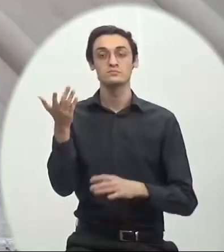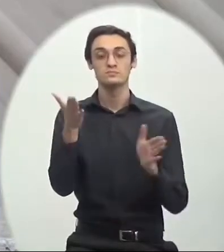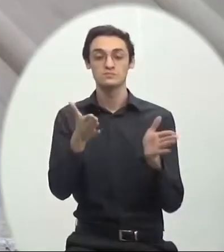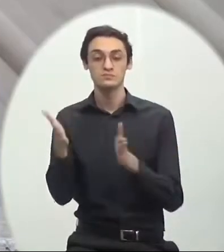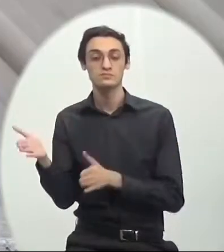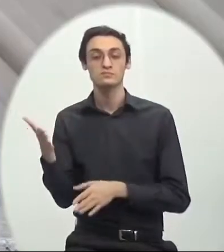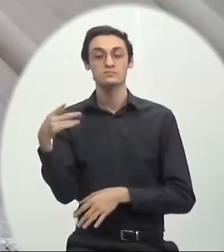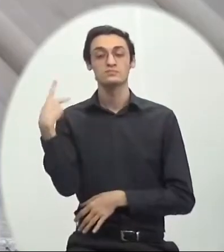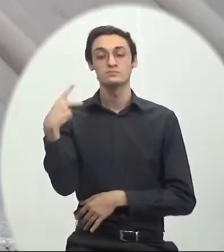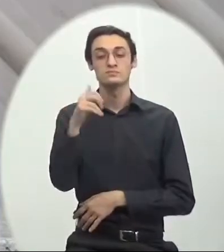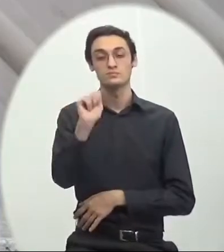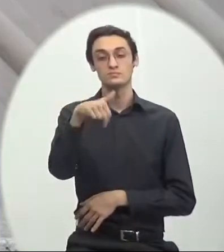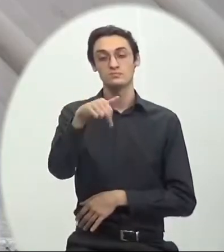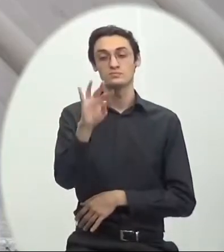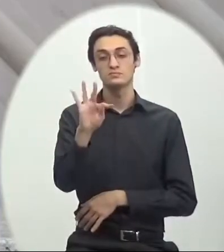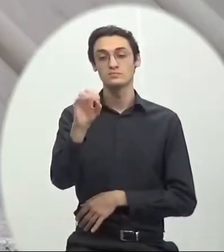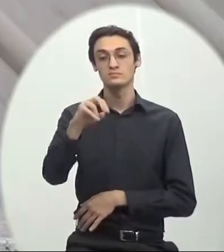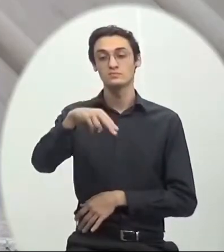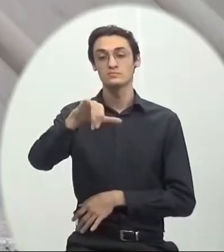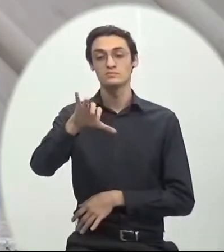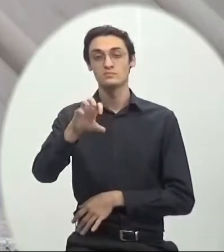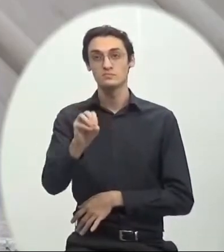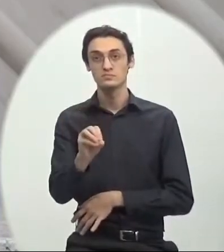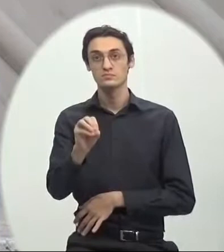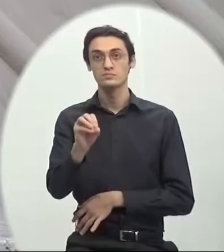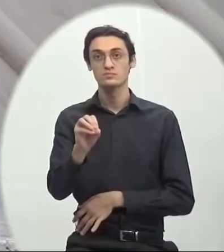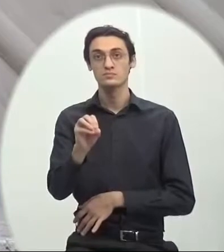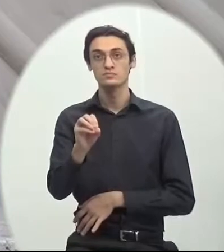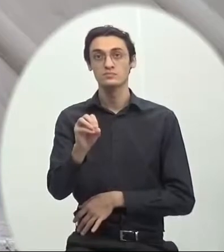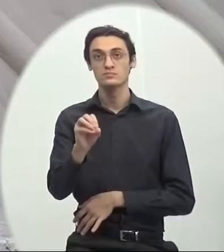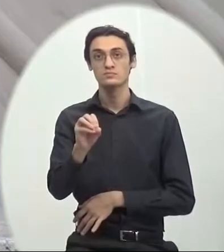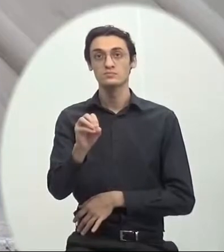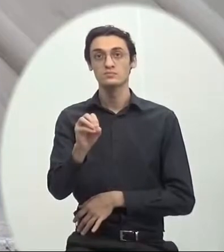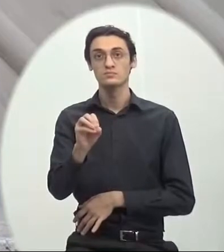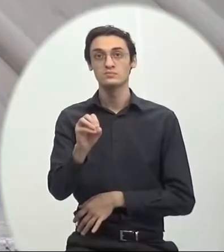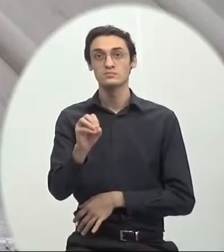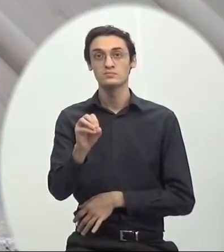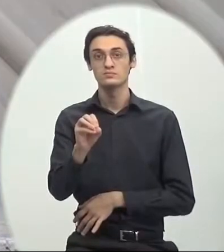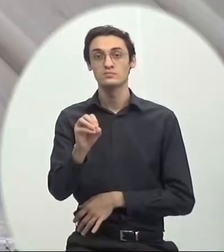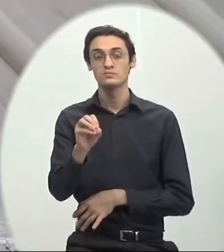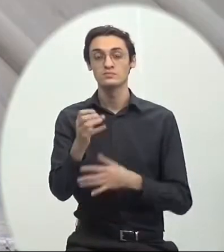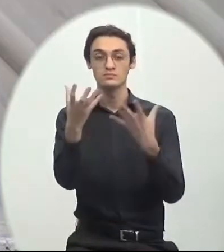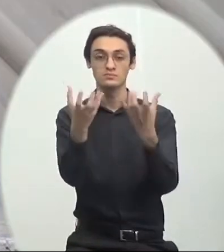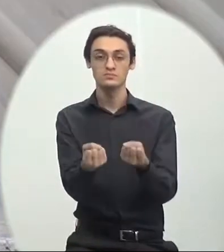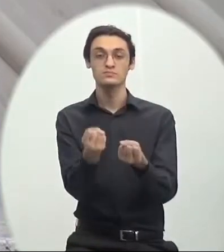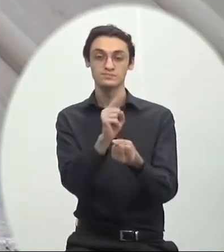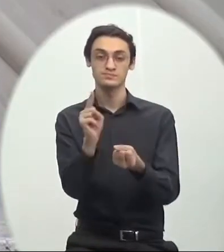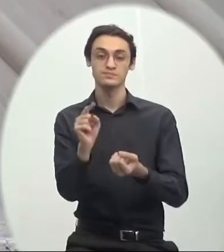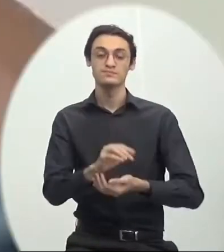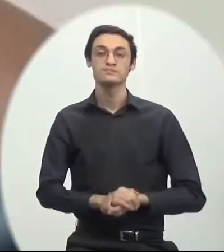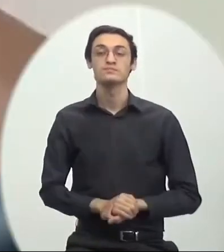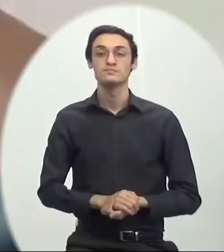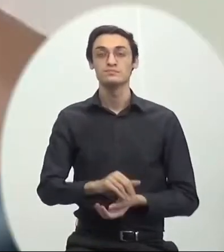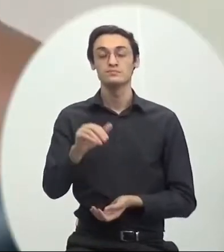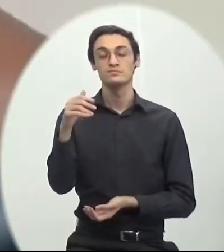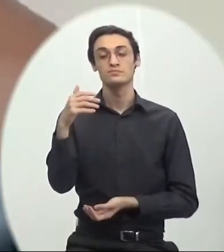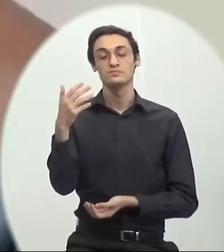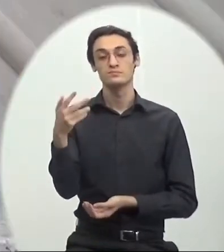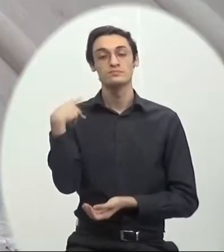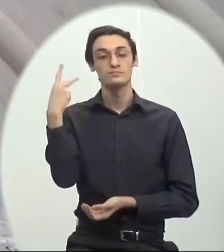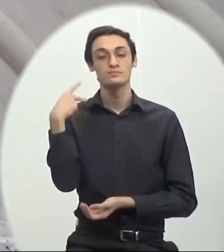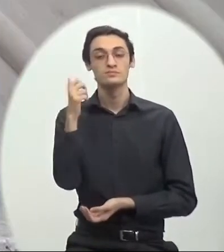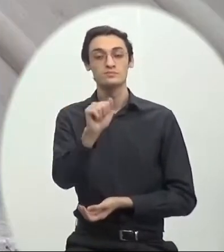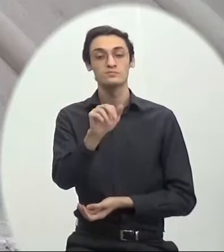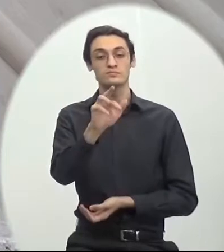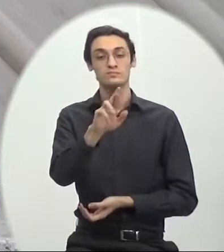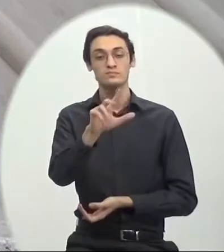com a palavra o vereador Antônio Manuel. Declino. Declina. Pela ordem, vereador